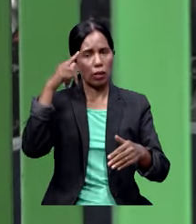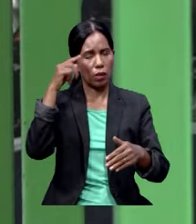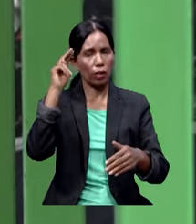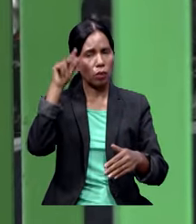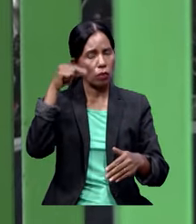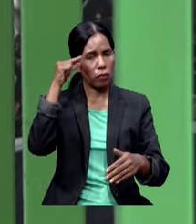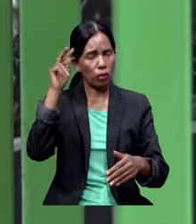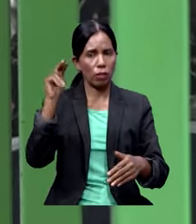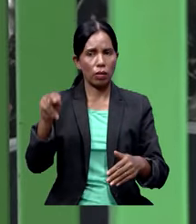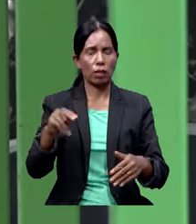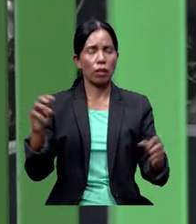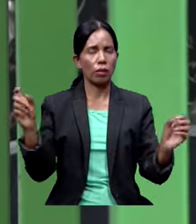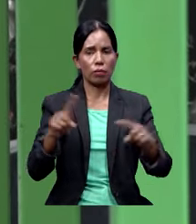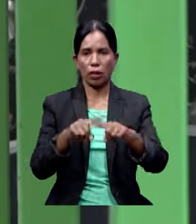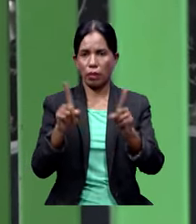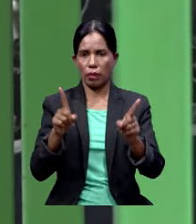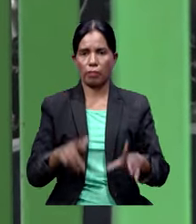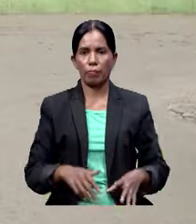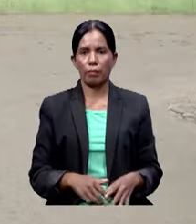niang nebe lahanesan.